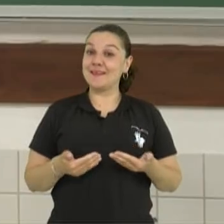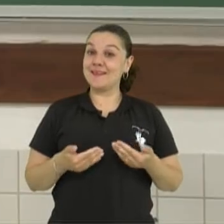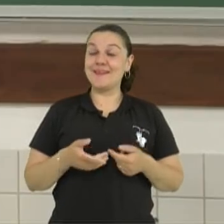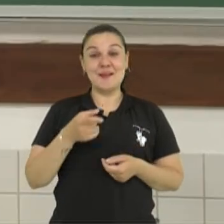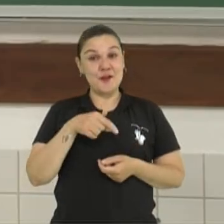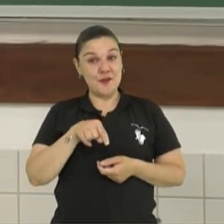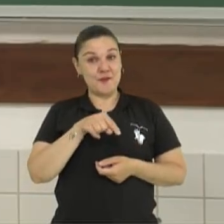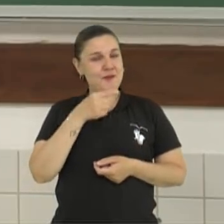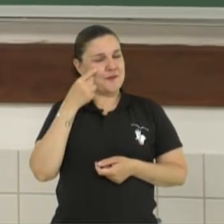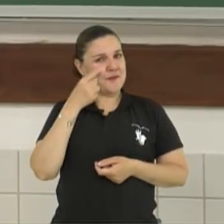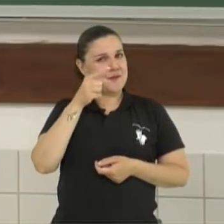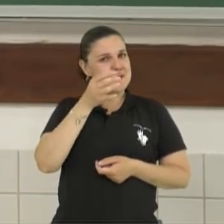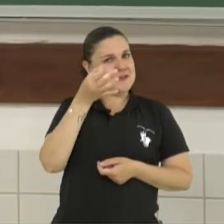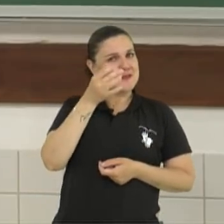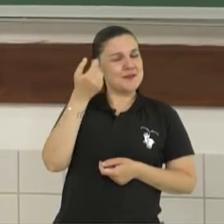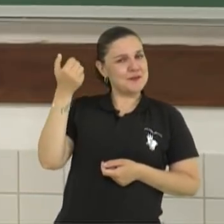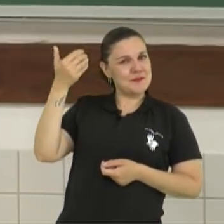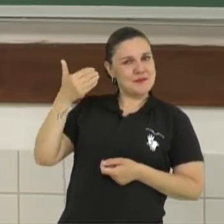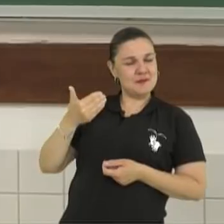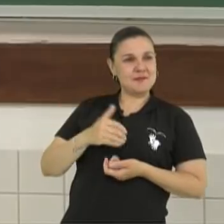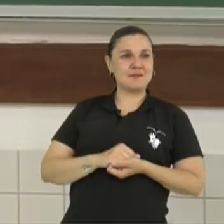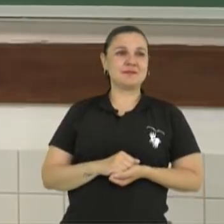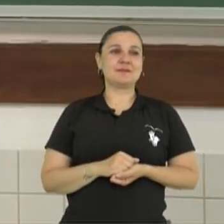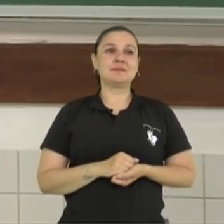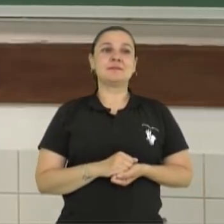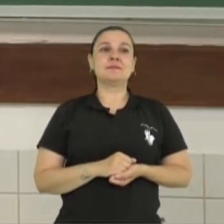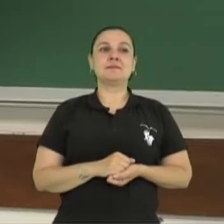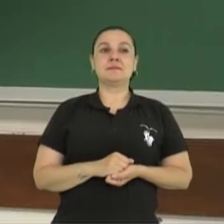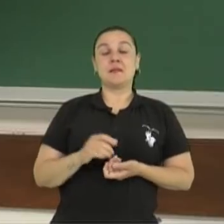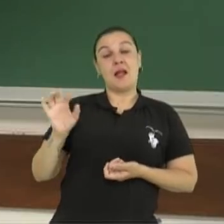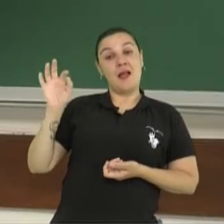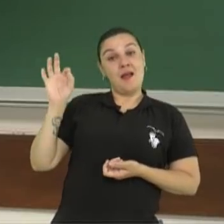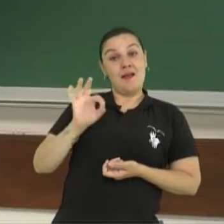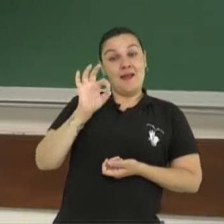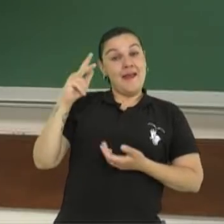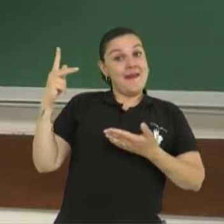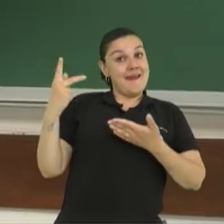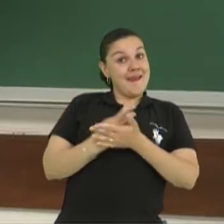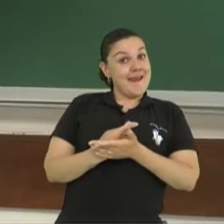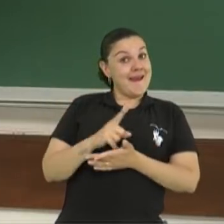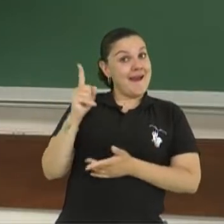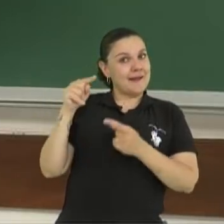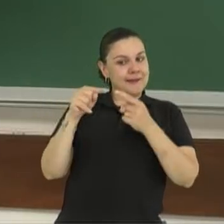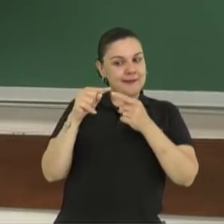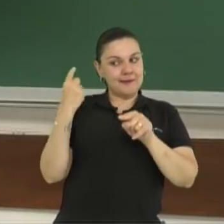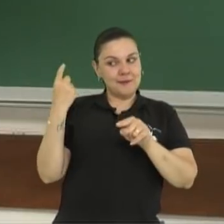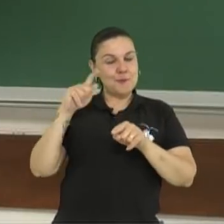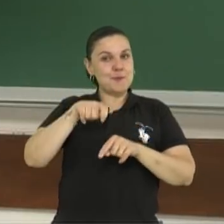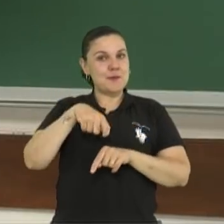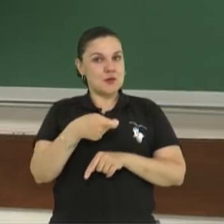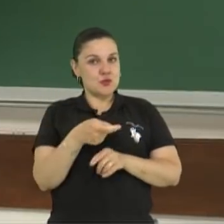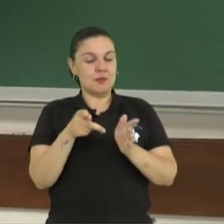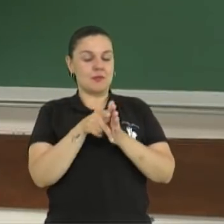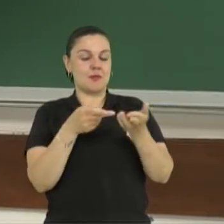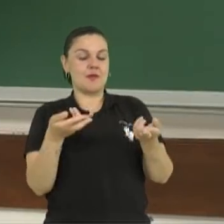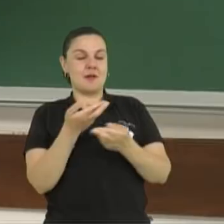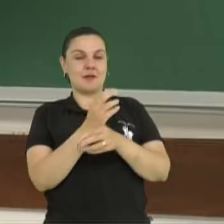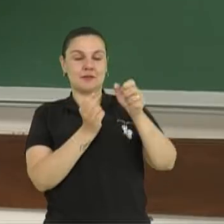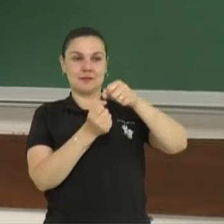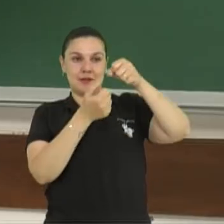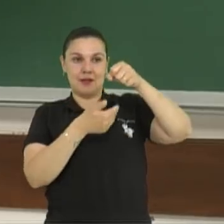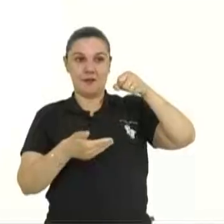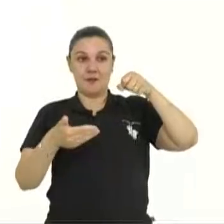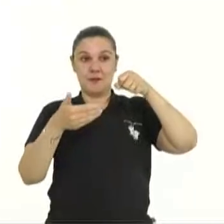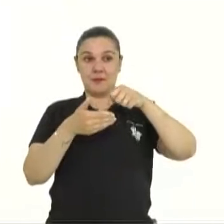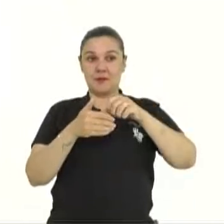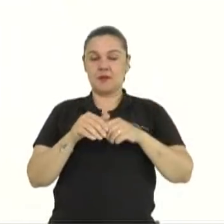Então, pessoal, vamos ver quem acertou a atividade? Então, vamos lá, né? Assinale a alternativa incorreta em relação à cartografia.